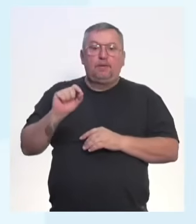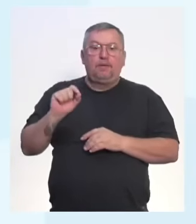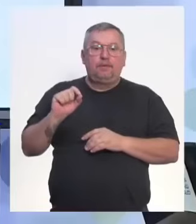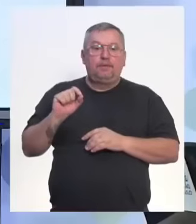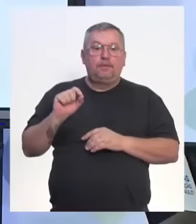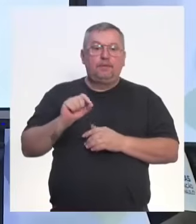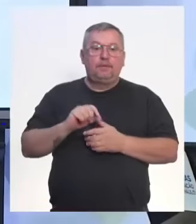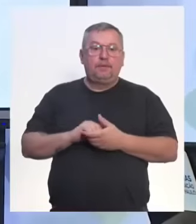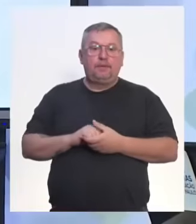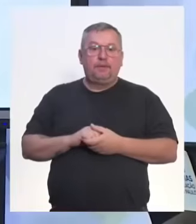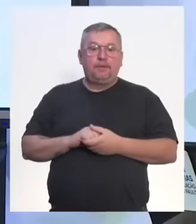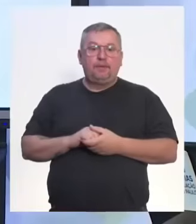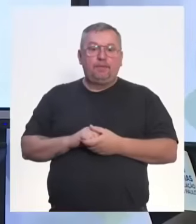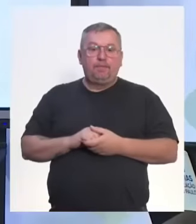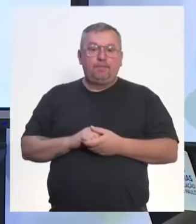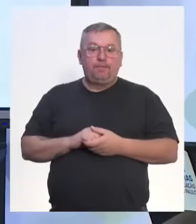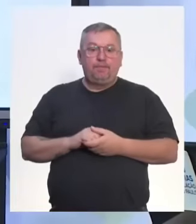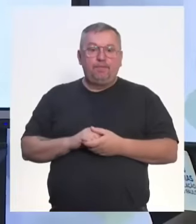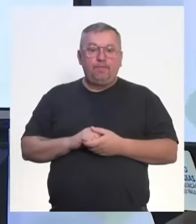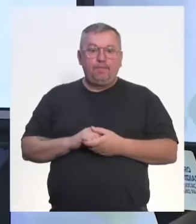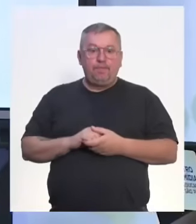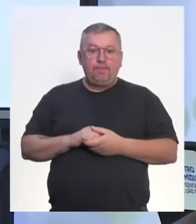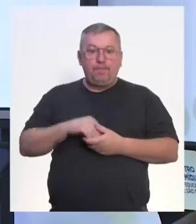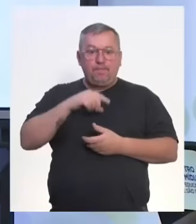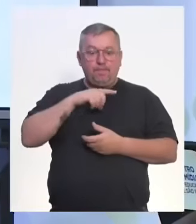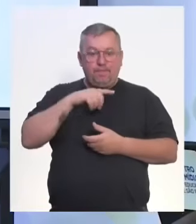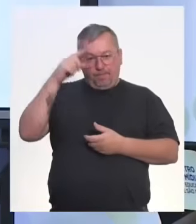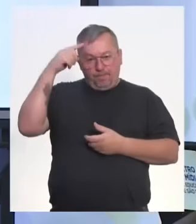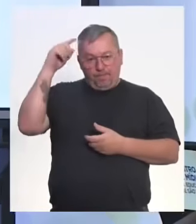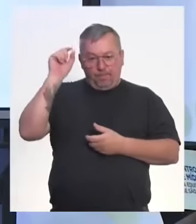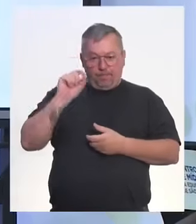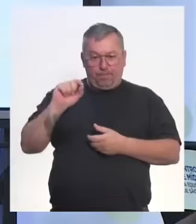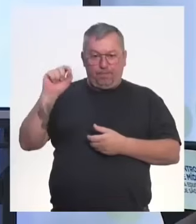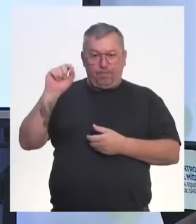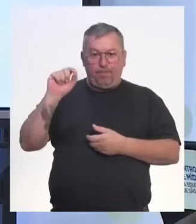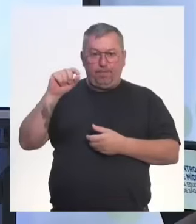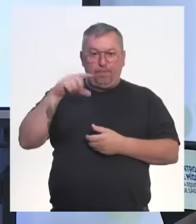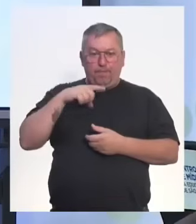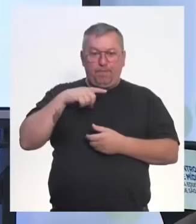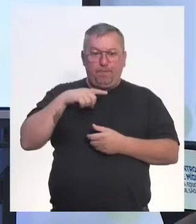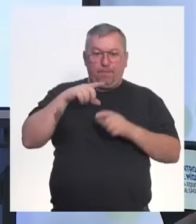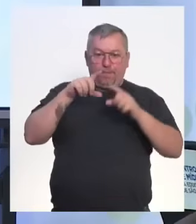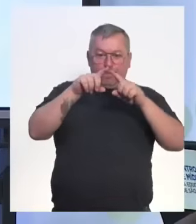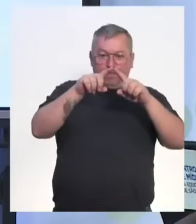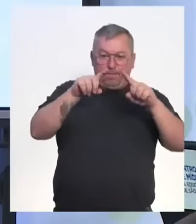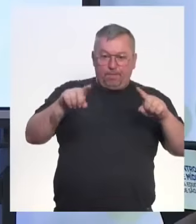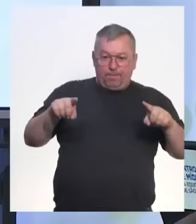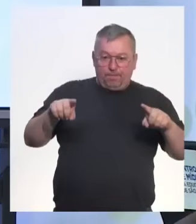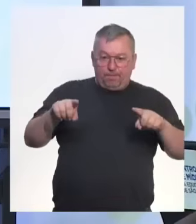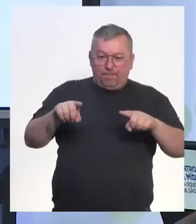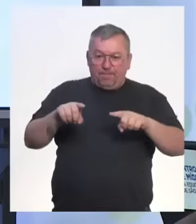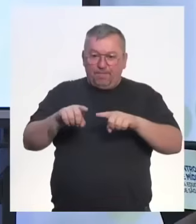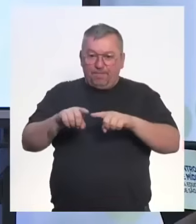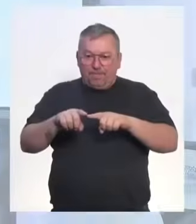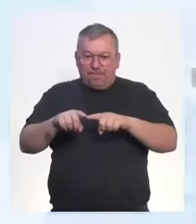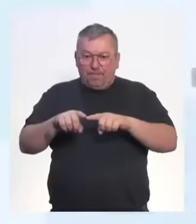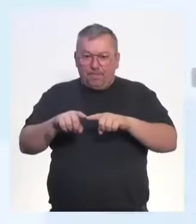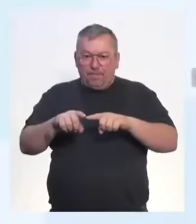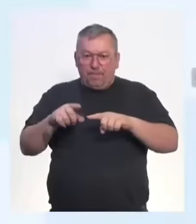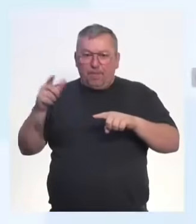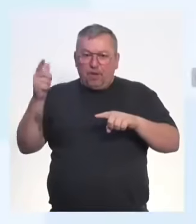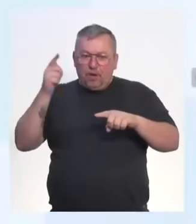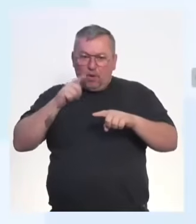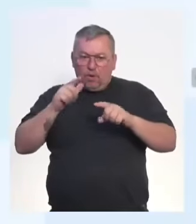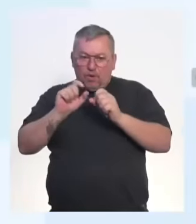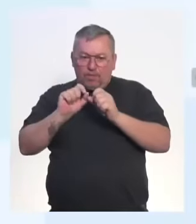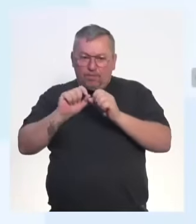ó. Deixa eu pegar a caneta aqui. Então, eu vou pensar da seguinte forma. Aqui eu tenho o losango. Eu consigo fechar esse